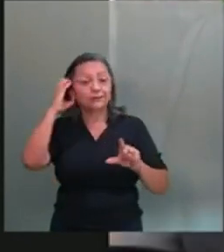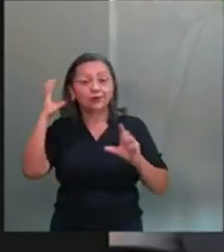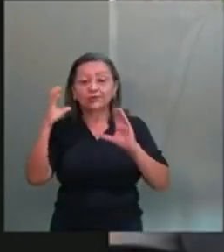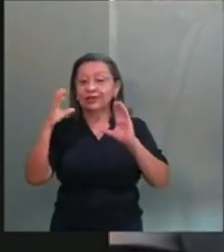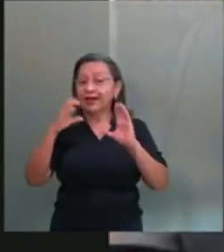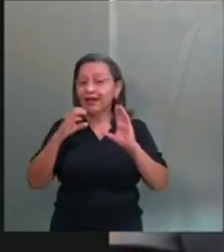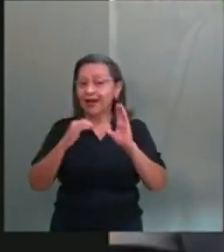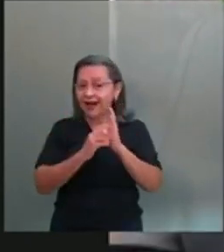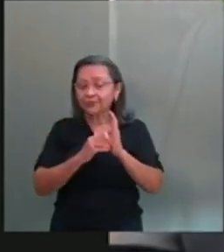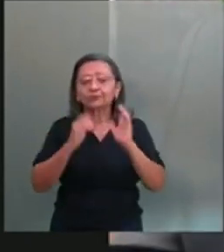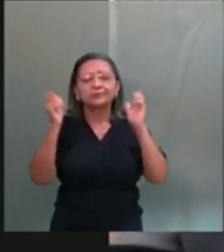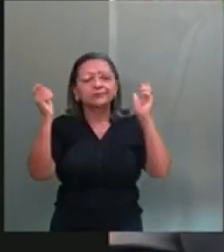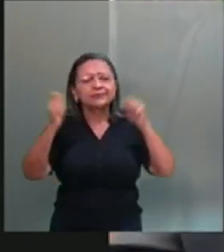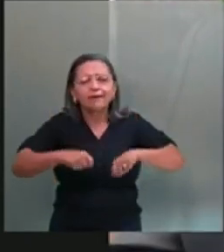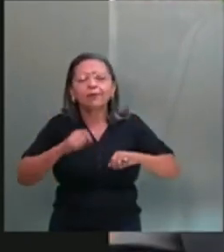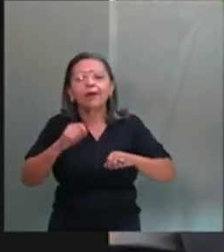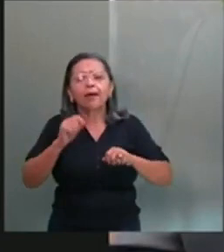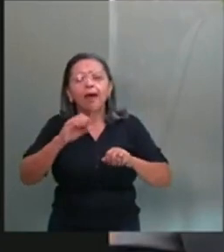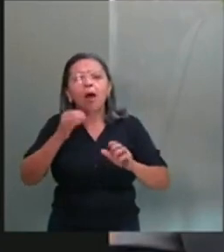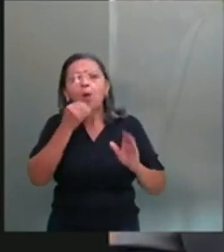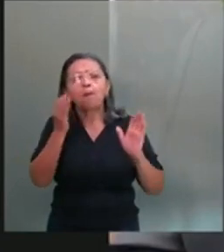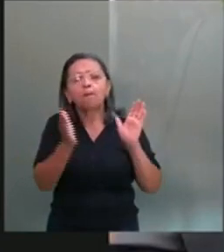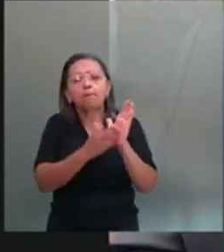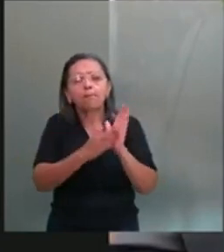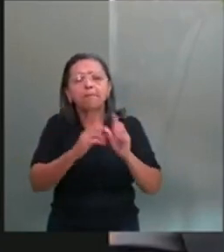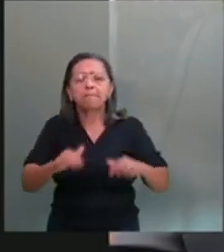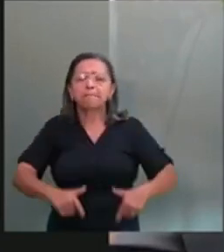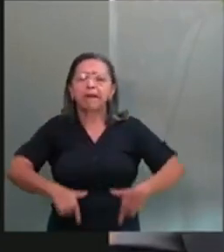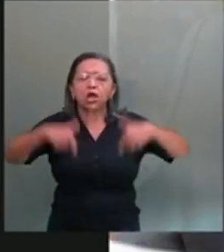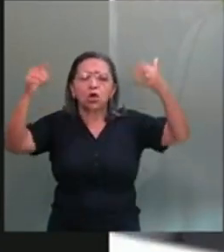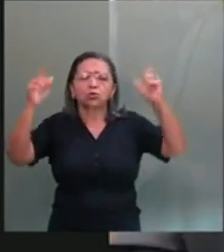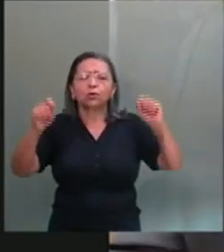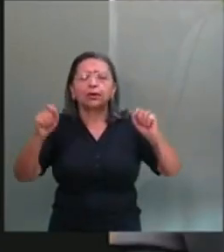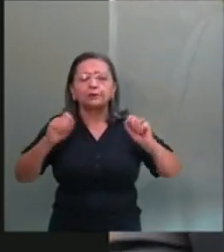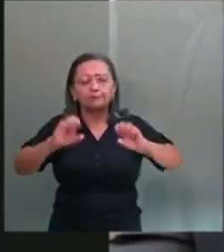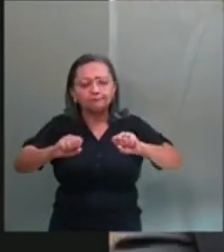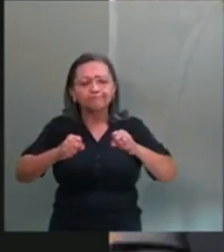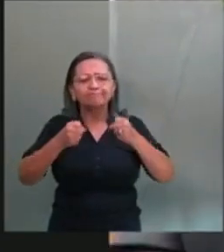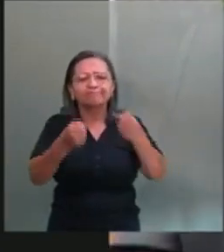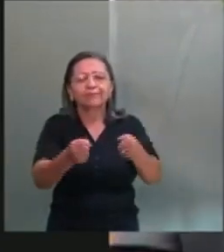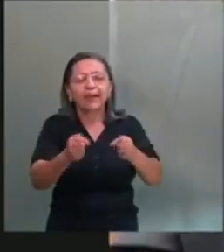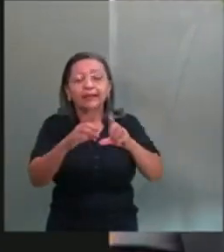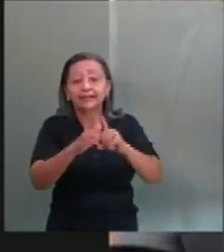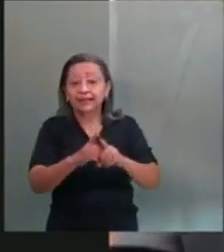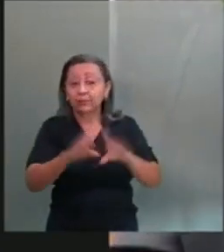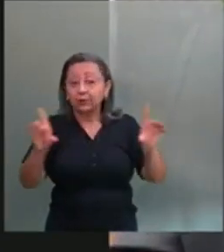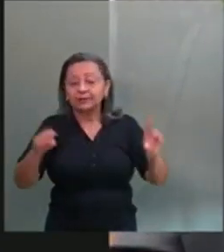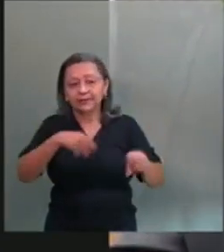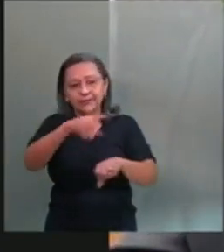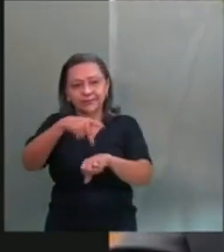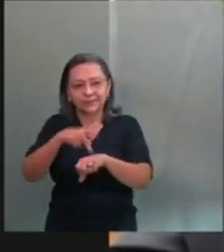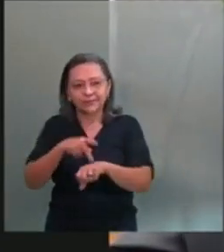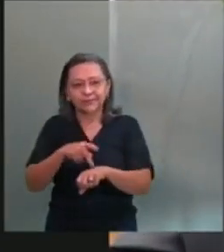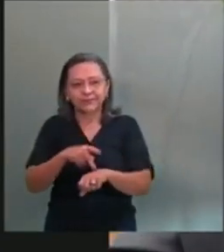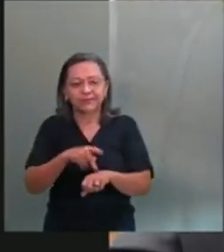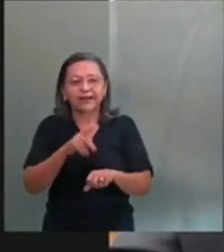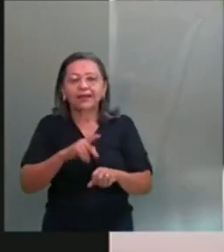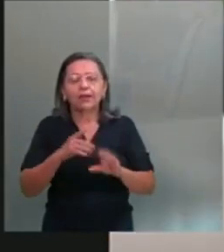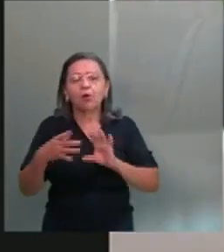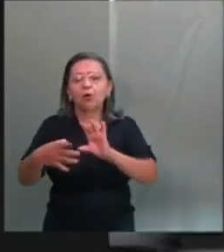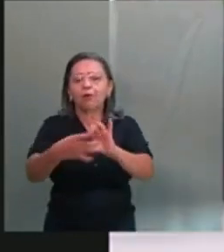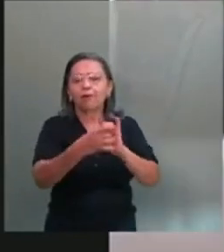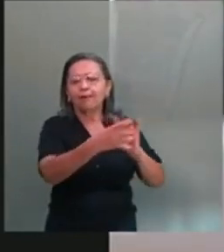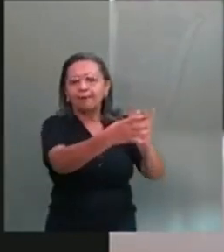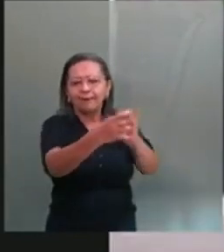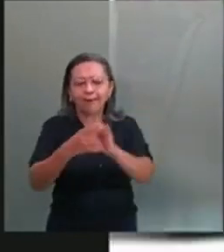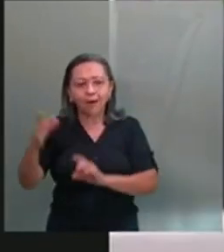rádio servem a um propósito bem maior, o de fortalecer a democracia no país. Conectadas